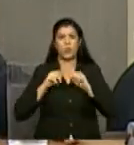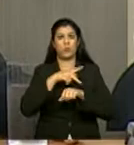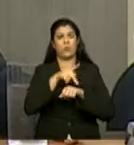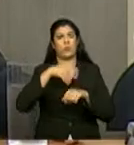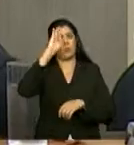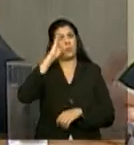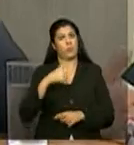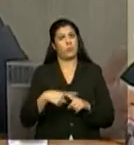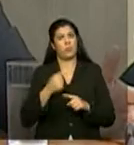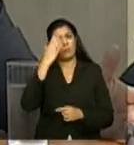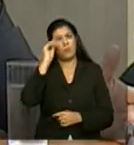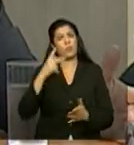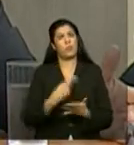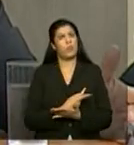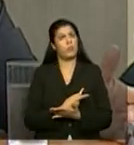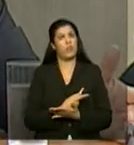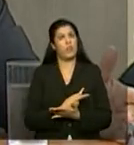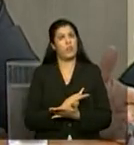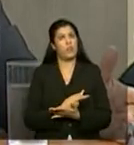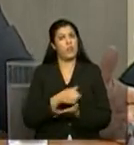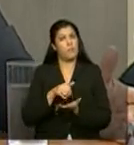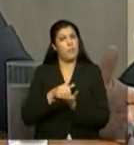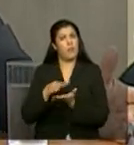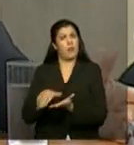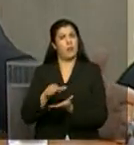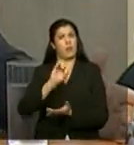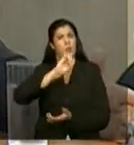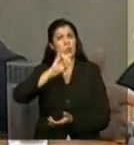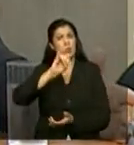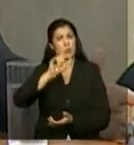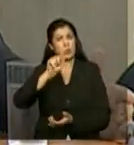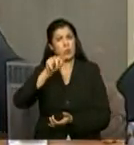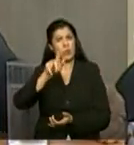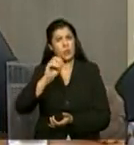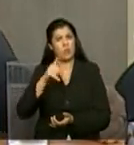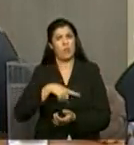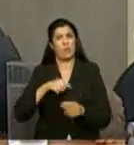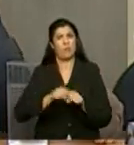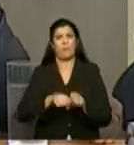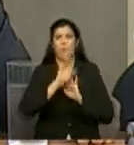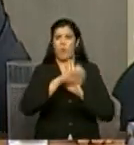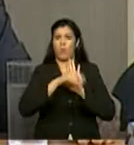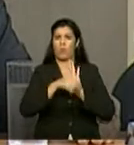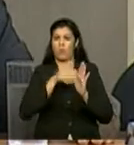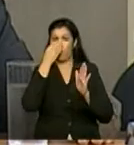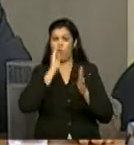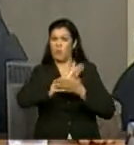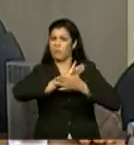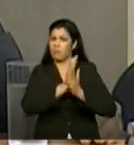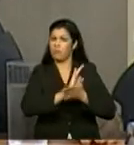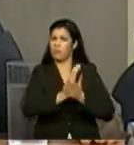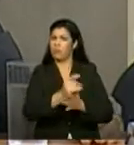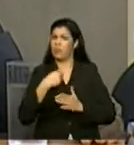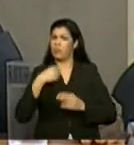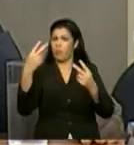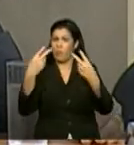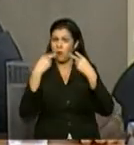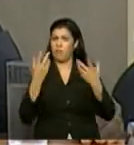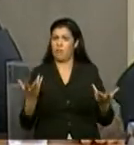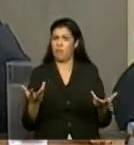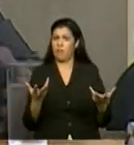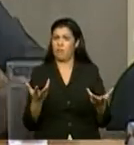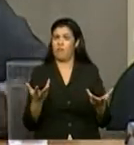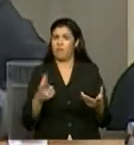brasileira não se trata de derrubar o presidente joão goulart se trata de rasgar a constituição brasileira na frente de nossos olhos